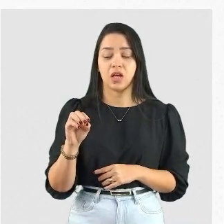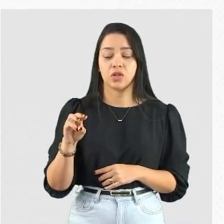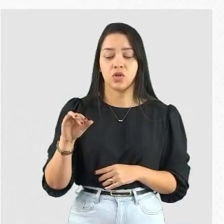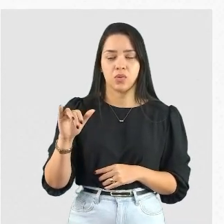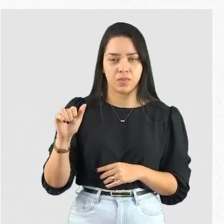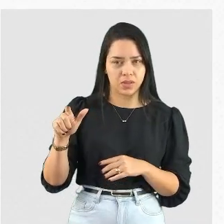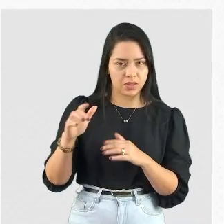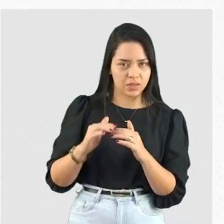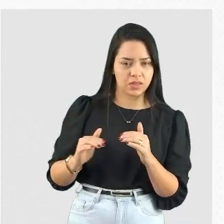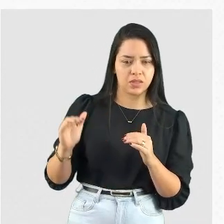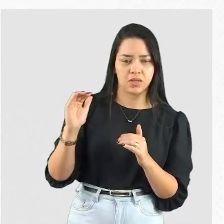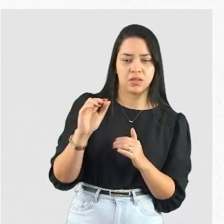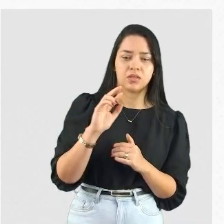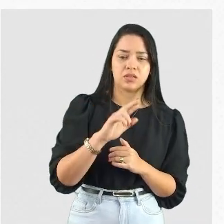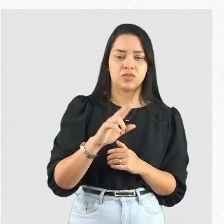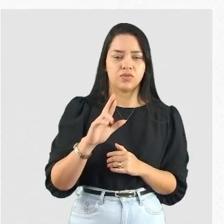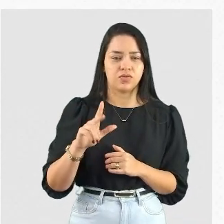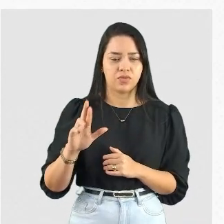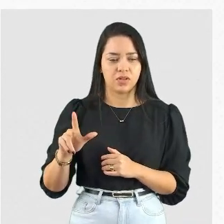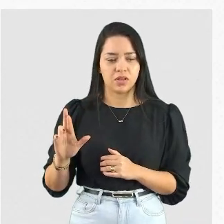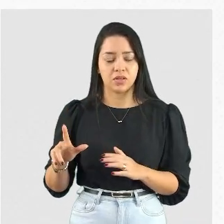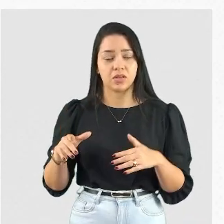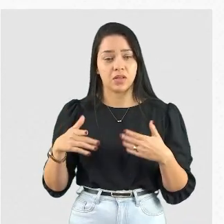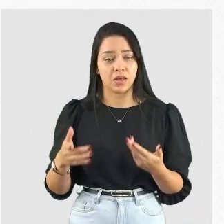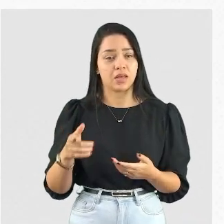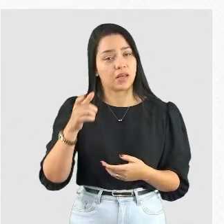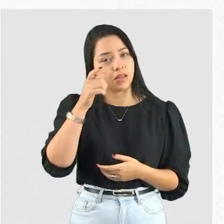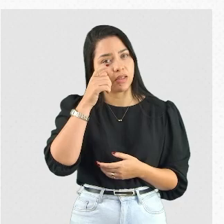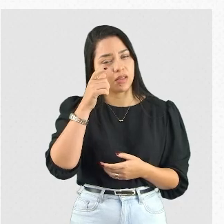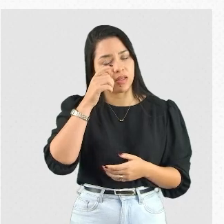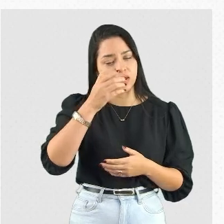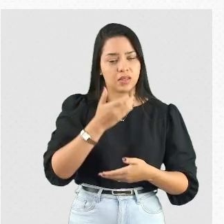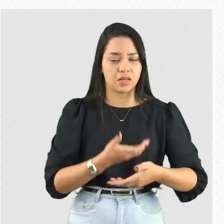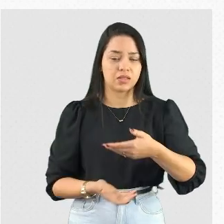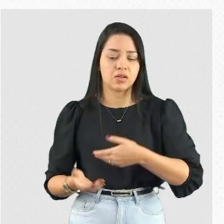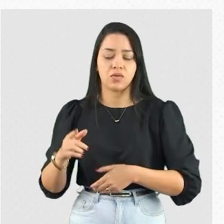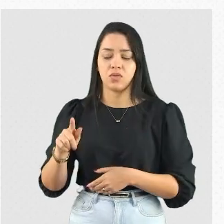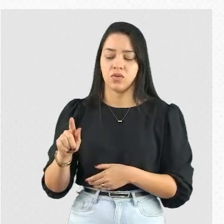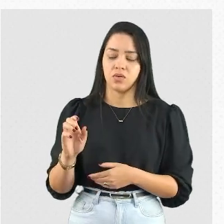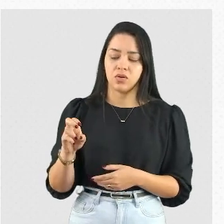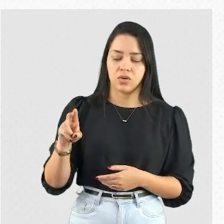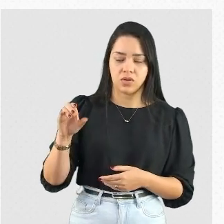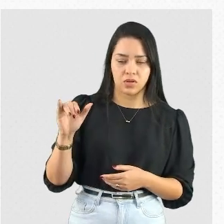desses genes, desses diferentes genes. E é isso que é a interação gênica. Tá?